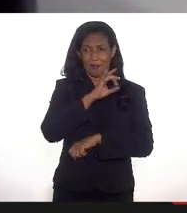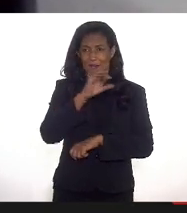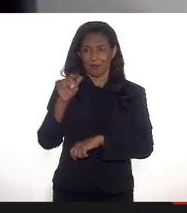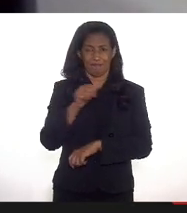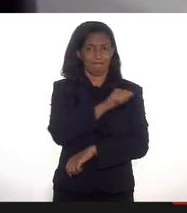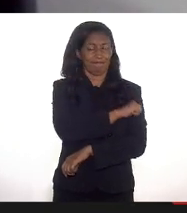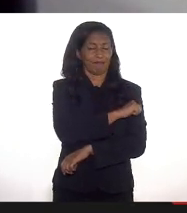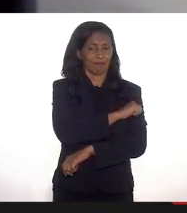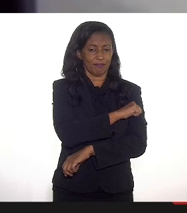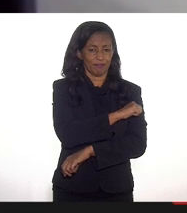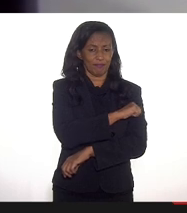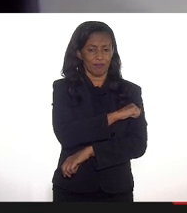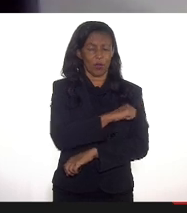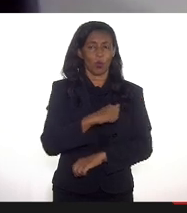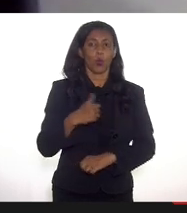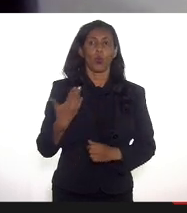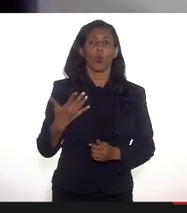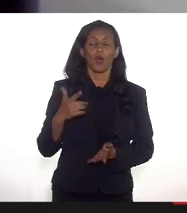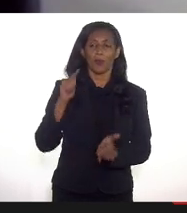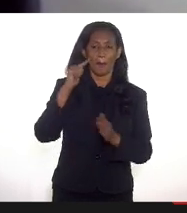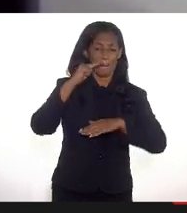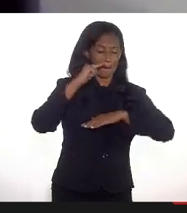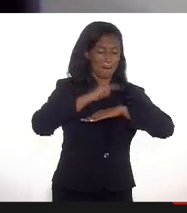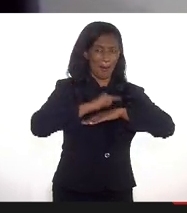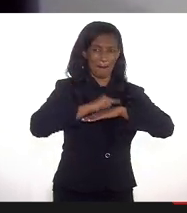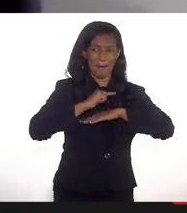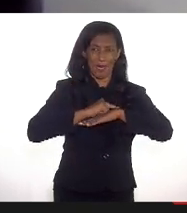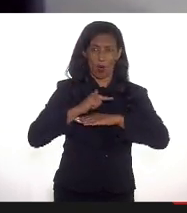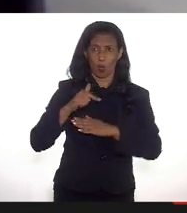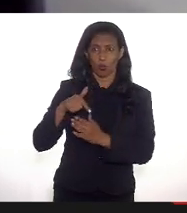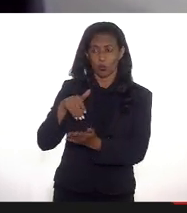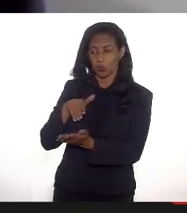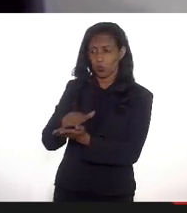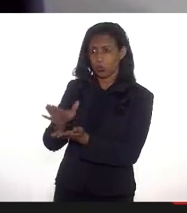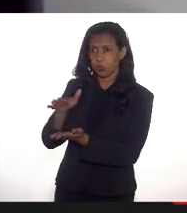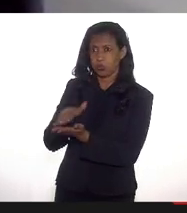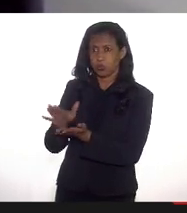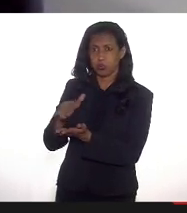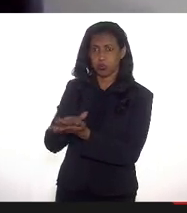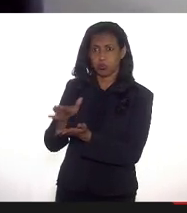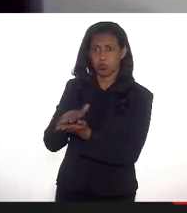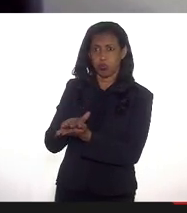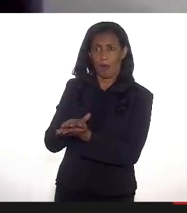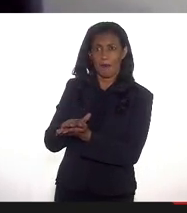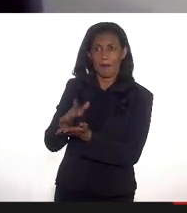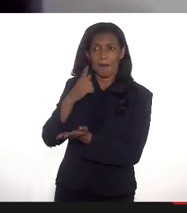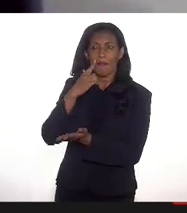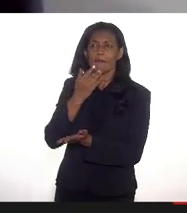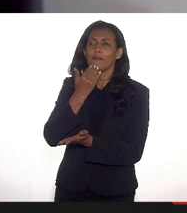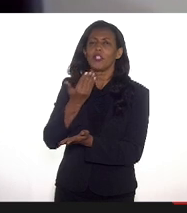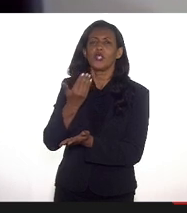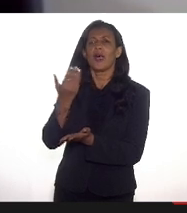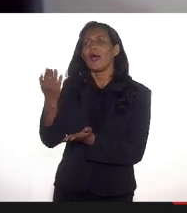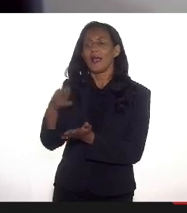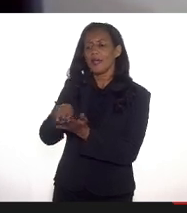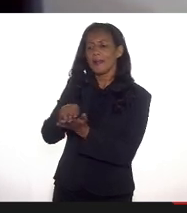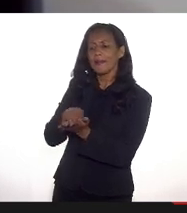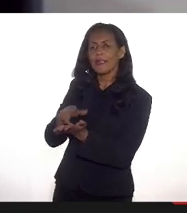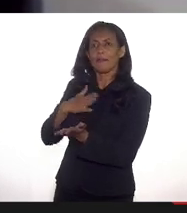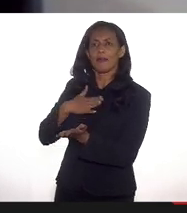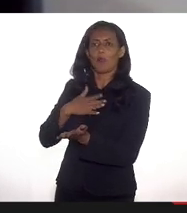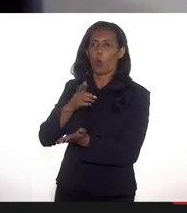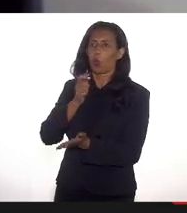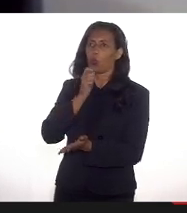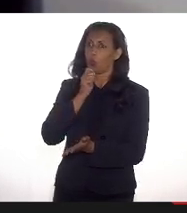pensar a quantidade de folha que precisa para imprimir, então, material impresso, vou ser bem honesta, a gente conseguiu resolver um